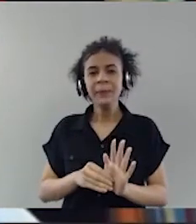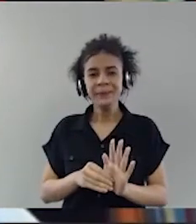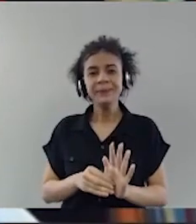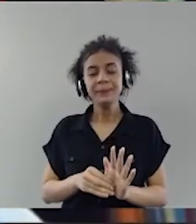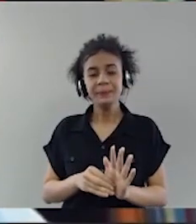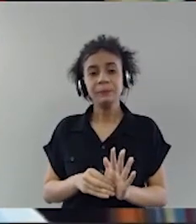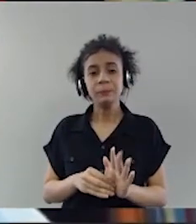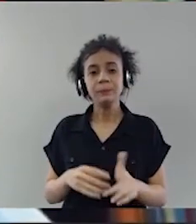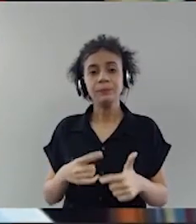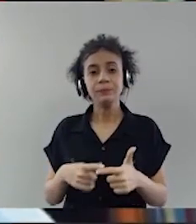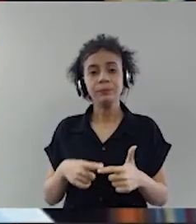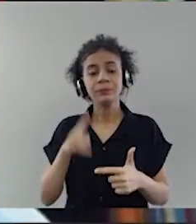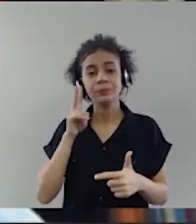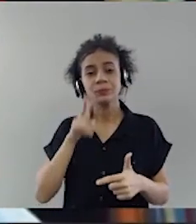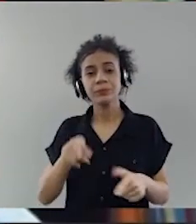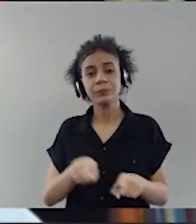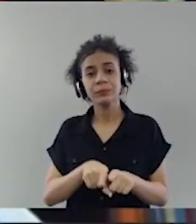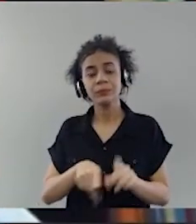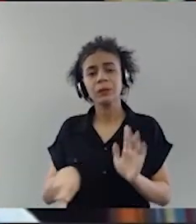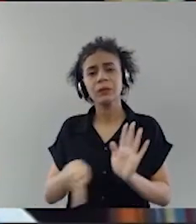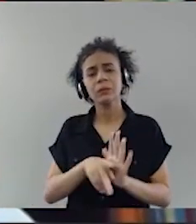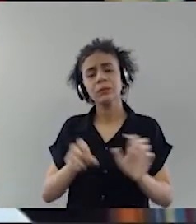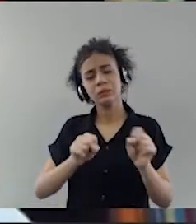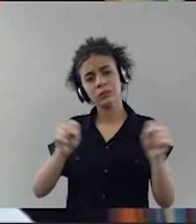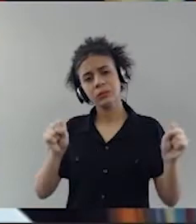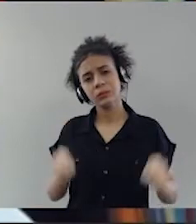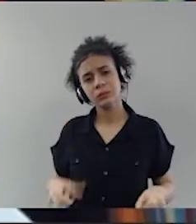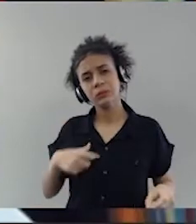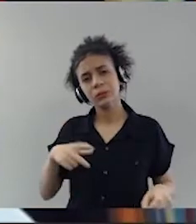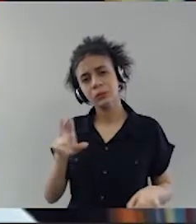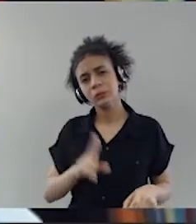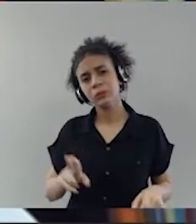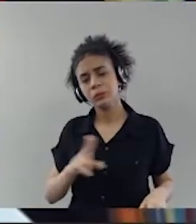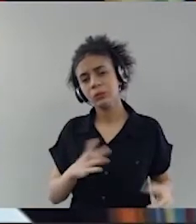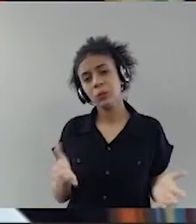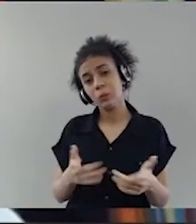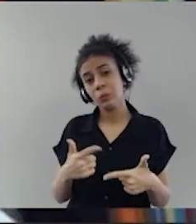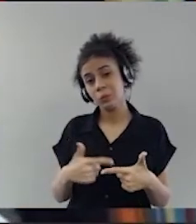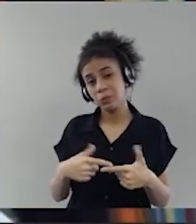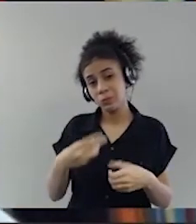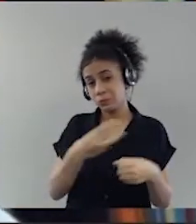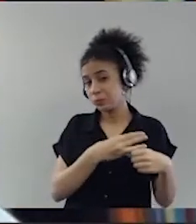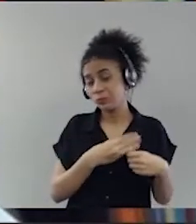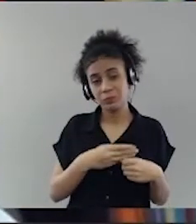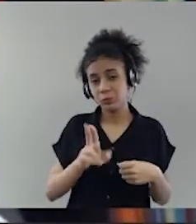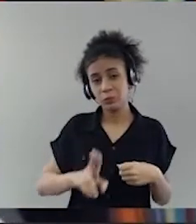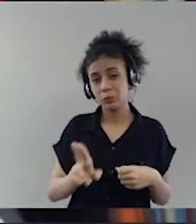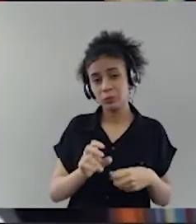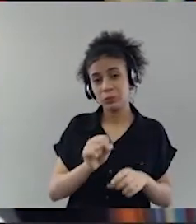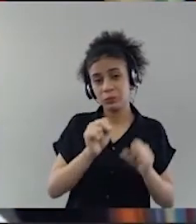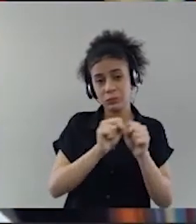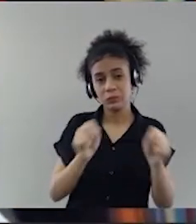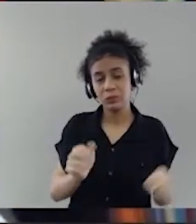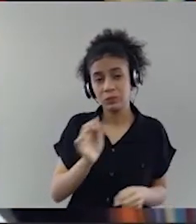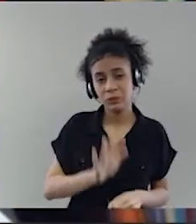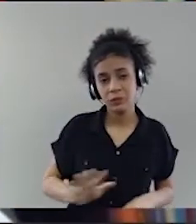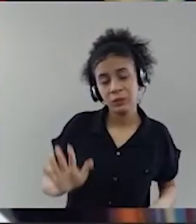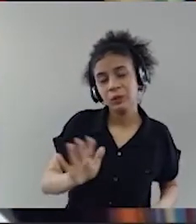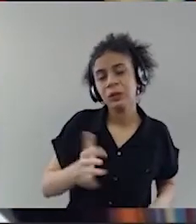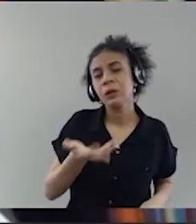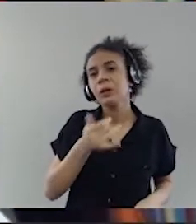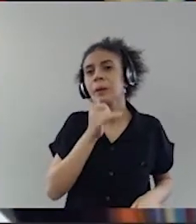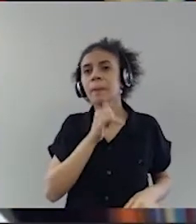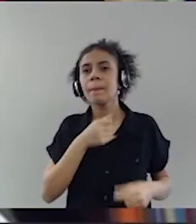contratação, mas também verificarmos, inclusive, os próprios sistemas que são utilizados hoje, porque os municípios não utilizam os sistemas federais, como